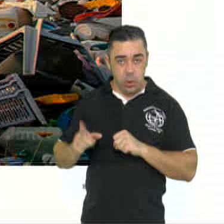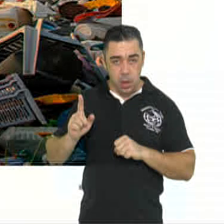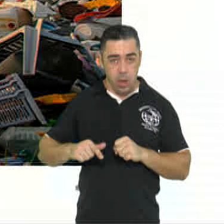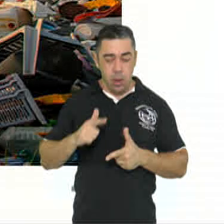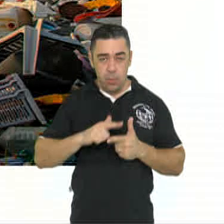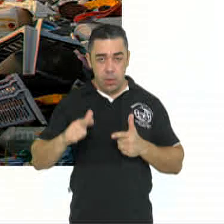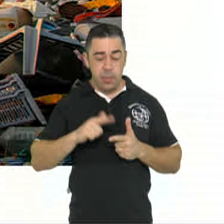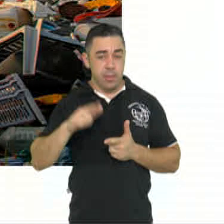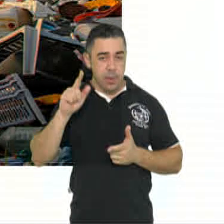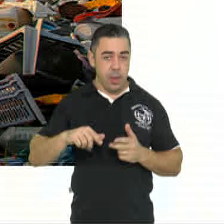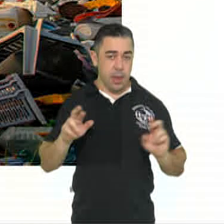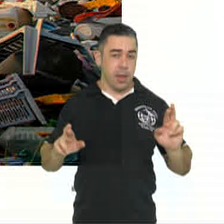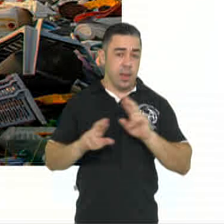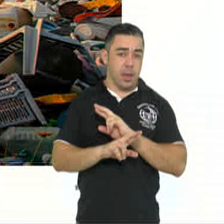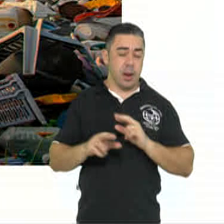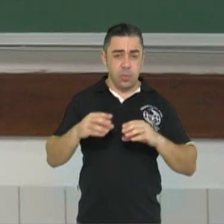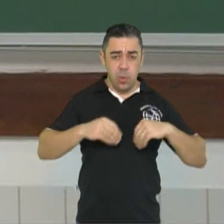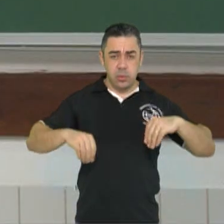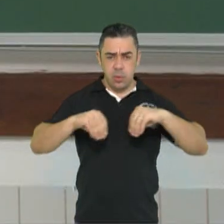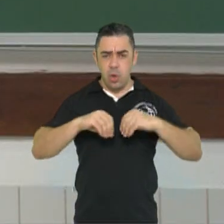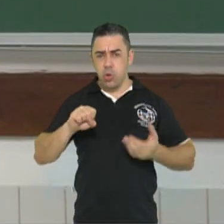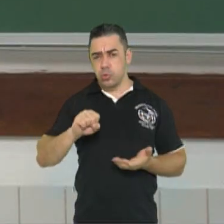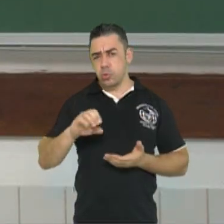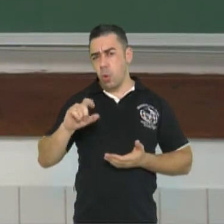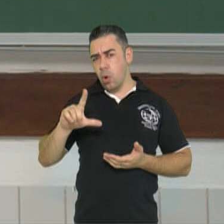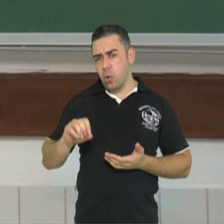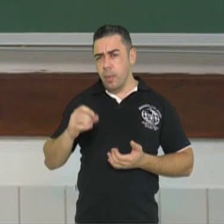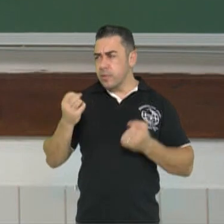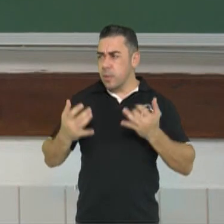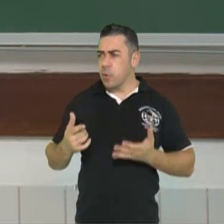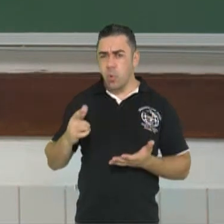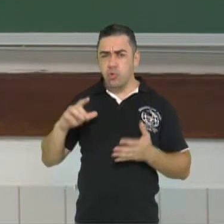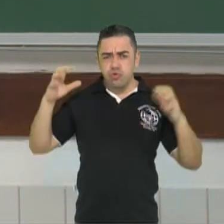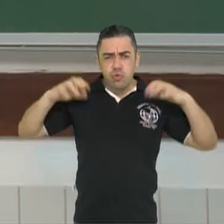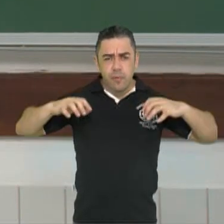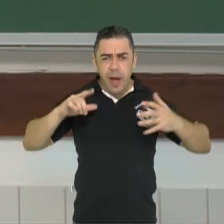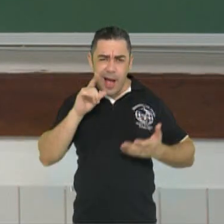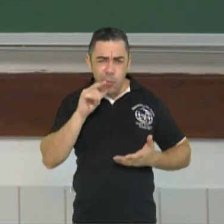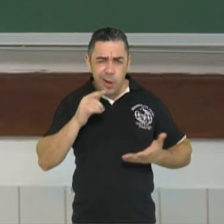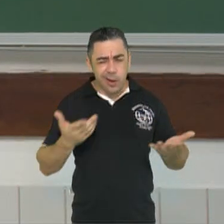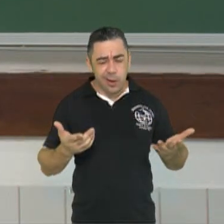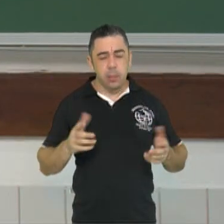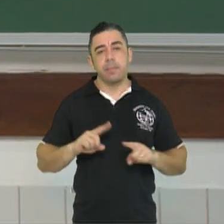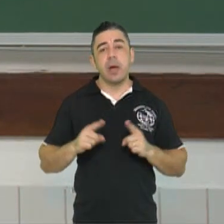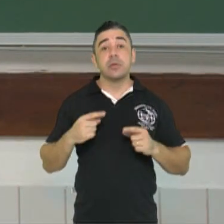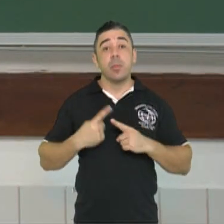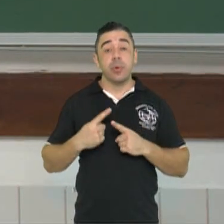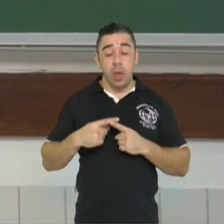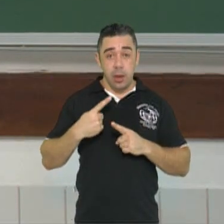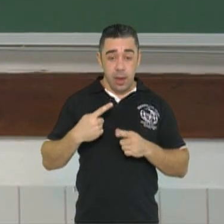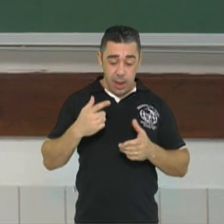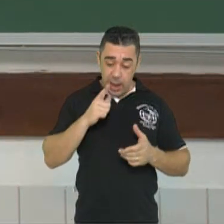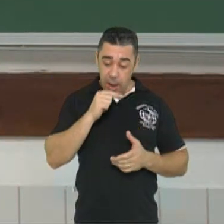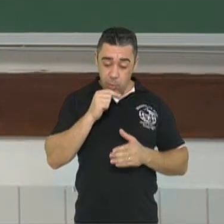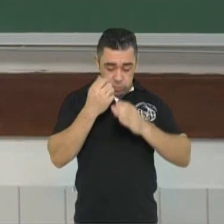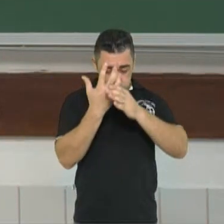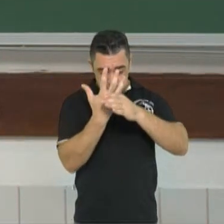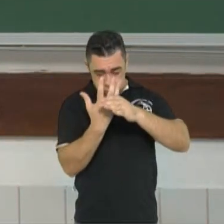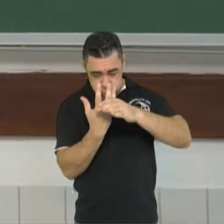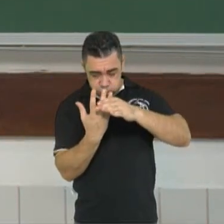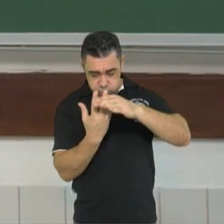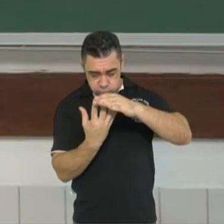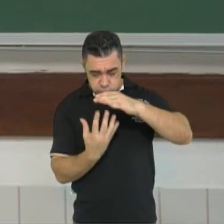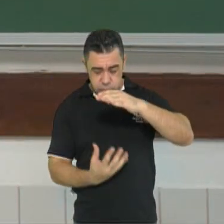ambientais relacionados ao solo. Ah, professor, você está falando de chuva, chuva é água. Mas a gente está falando ali na questão de infiltração da água no solo, tá? Então, também